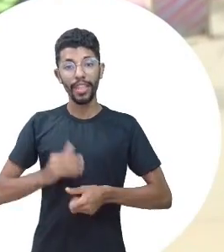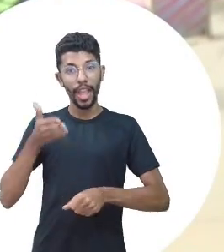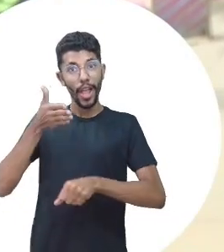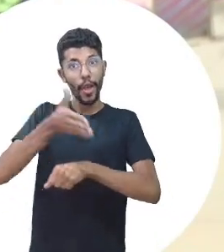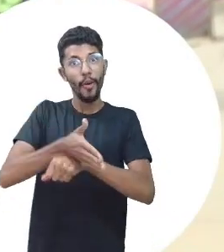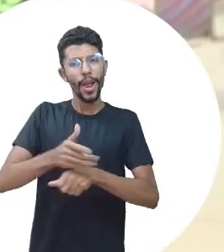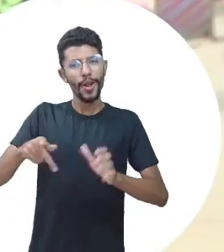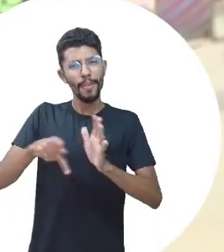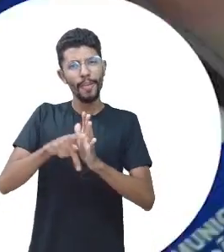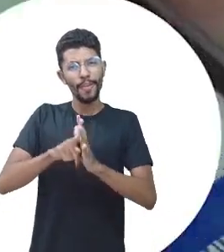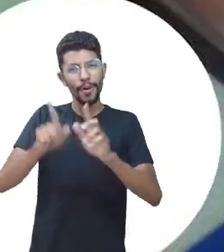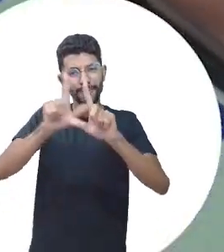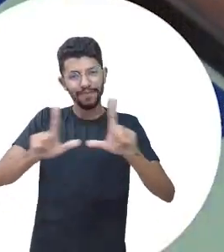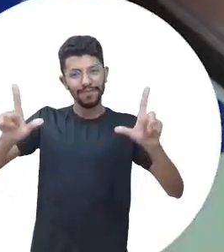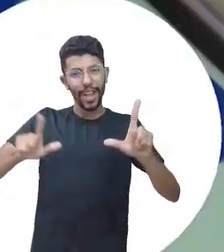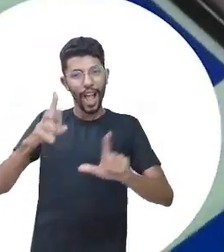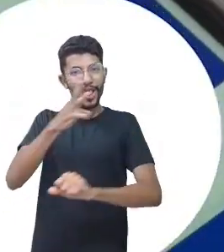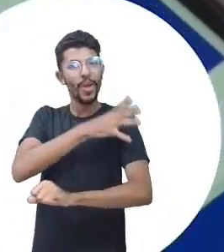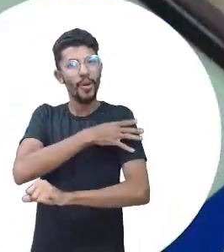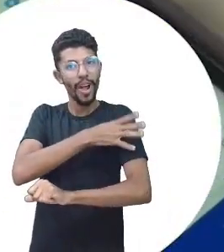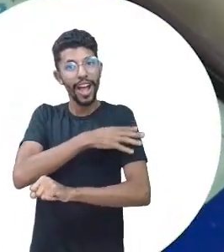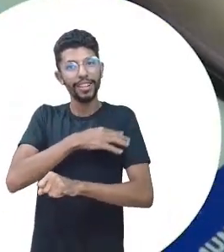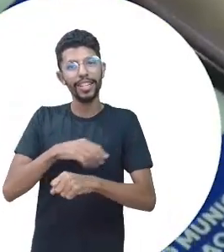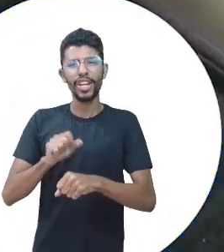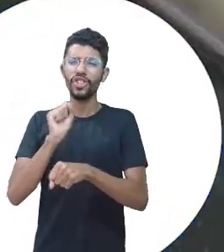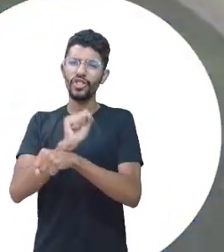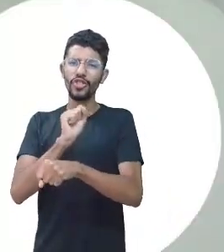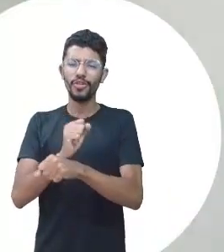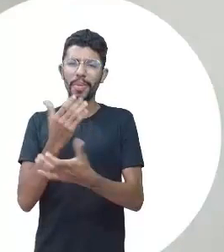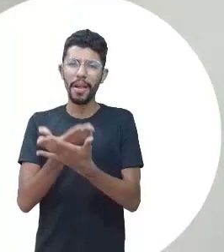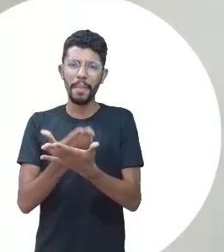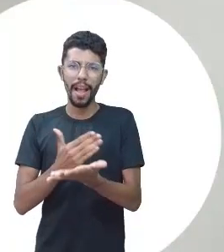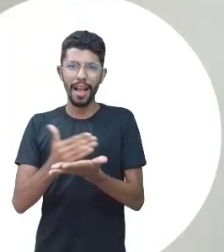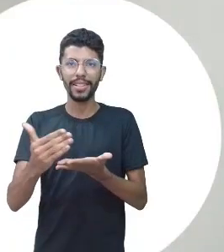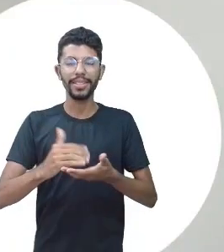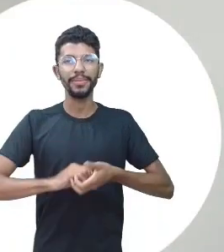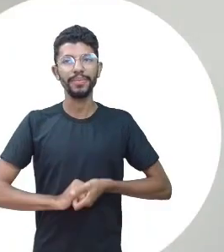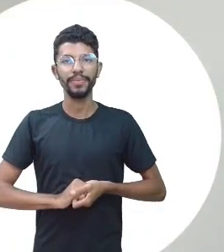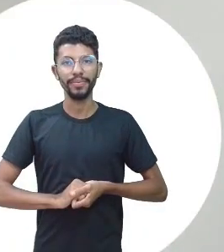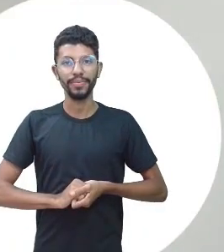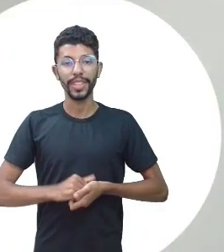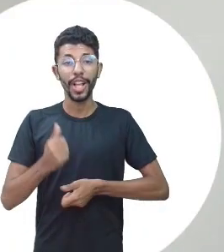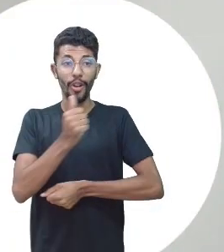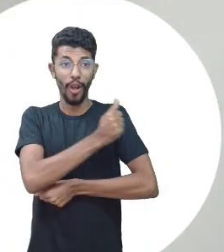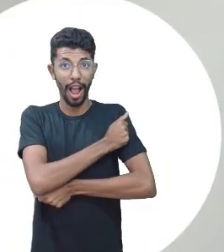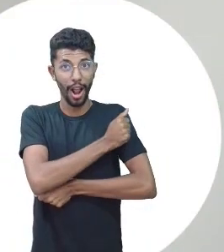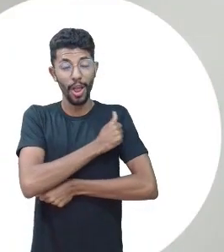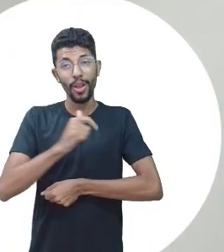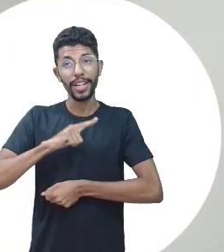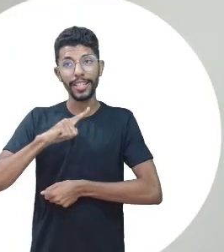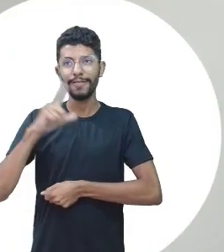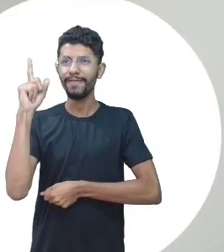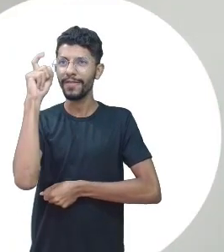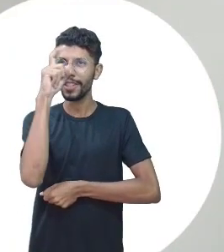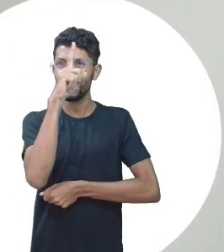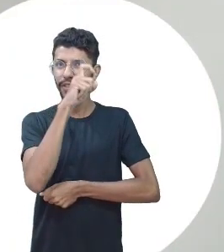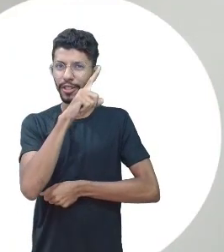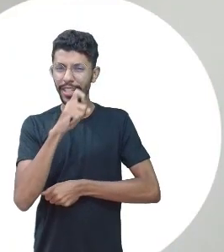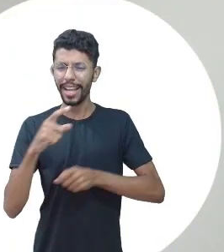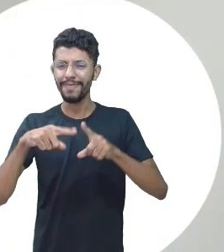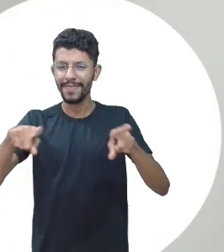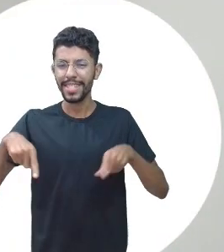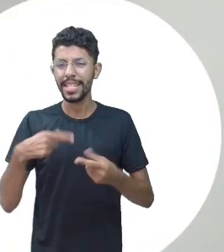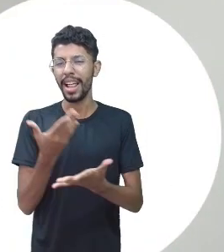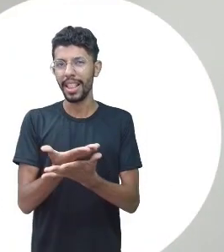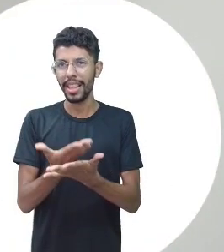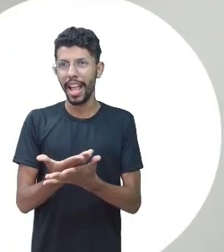do quarto ano e espero a aula começar. Para os alunos em que estão tendo alguma dificuldade de voltar para a sala de aula, está sendo